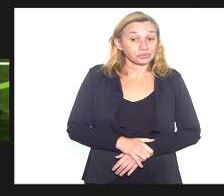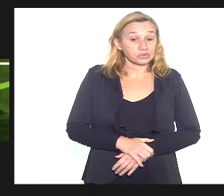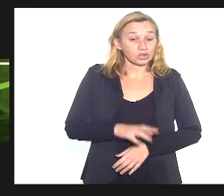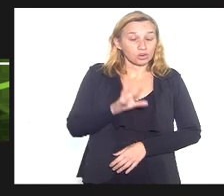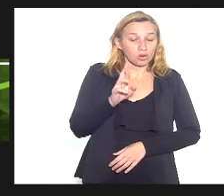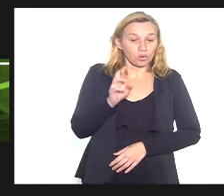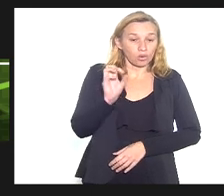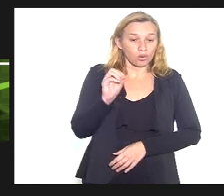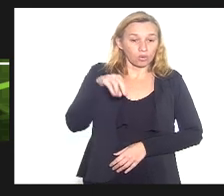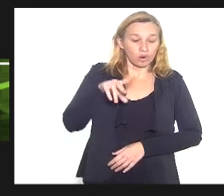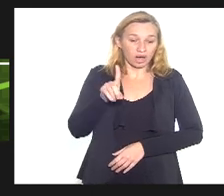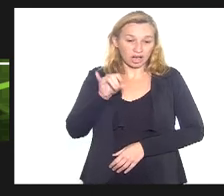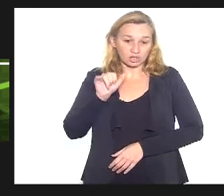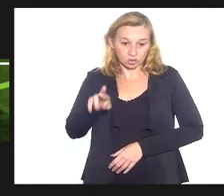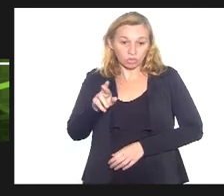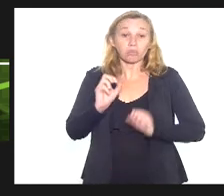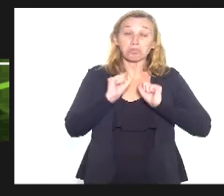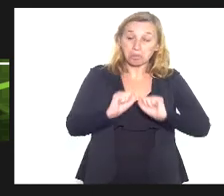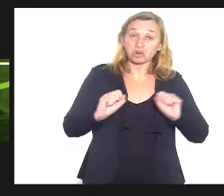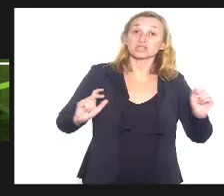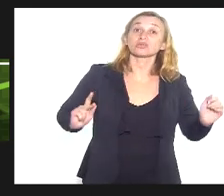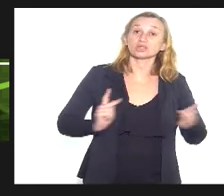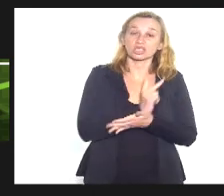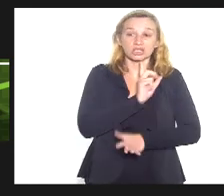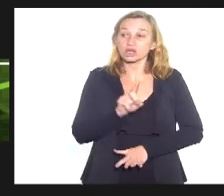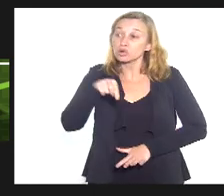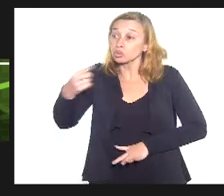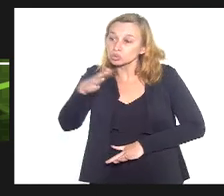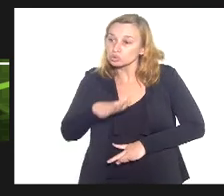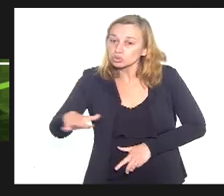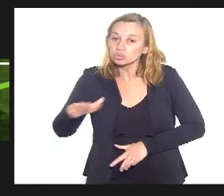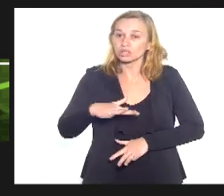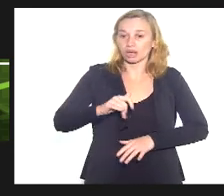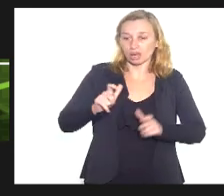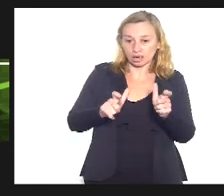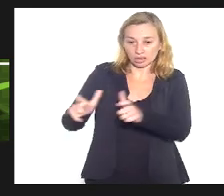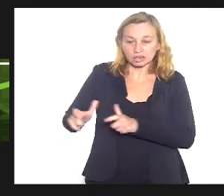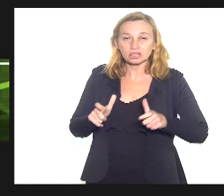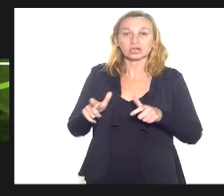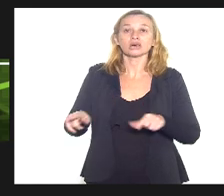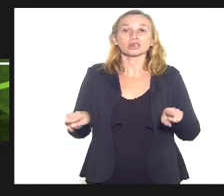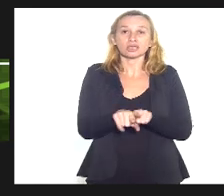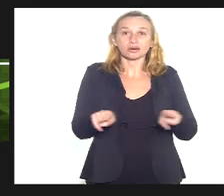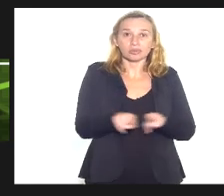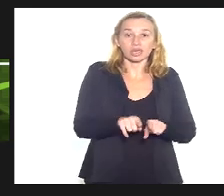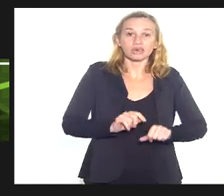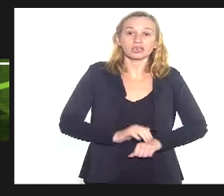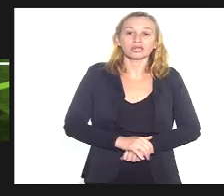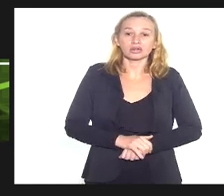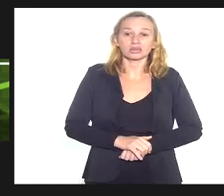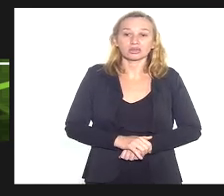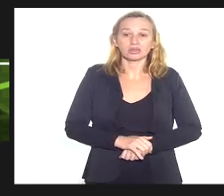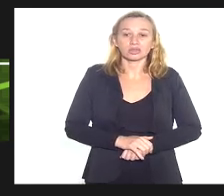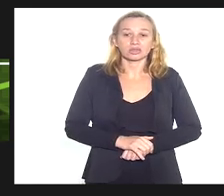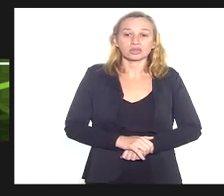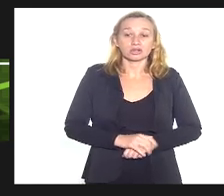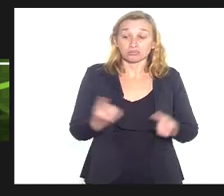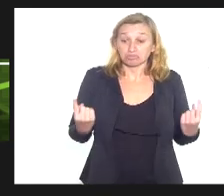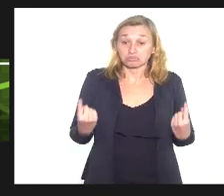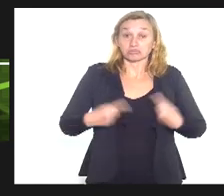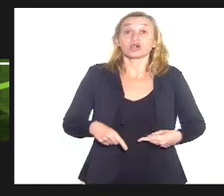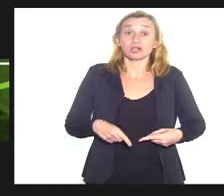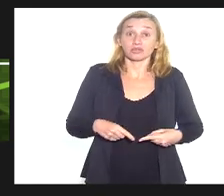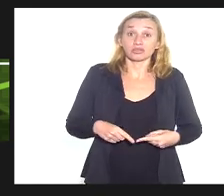Roncador possa acontecer em outros campos. E até mesmo, quiçá, desafiar